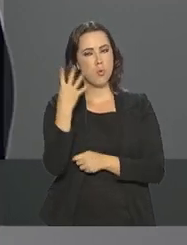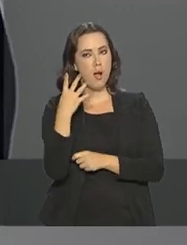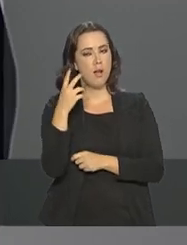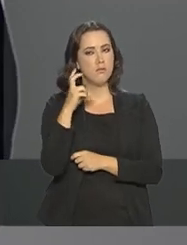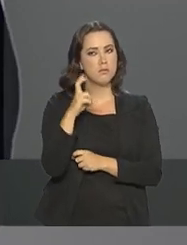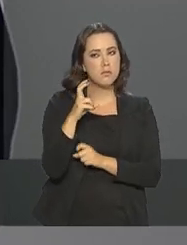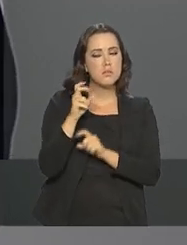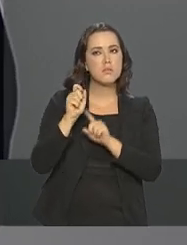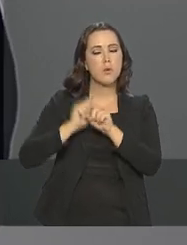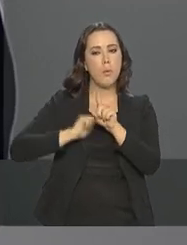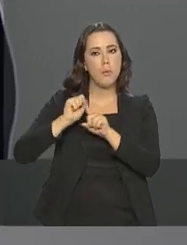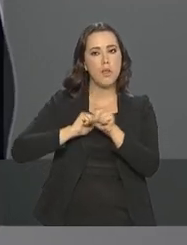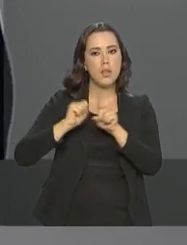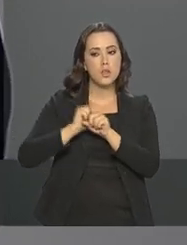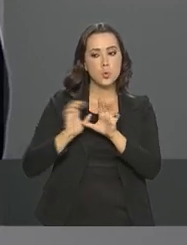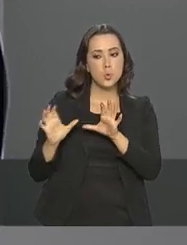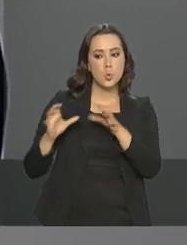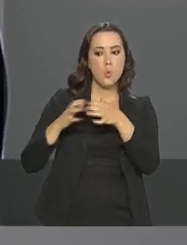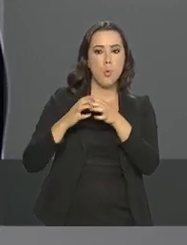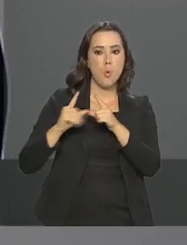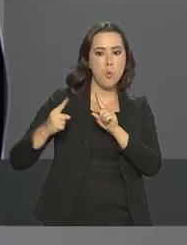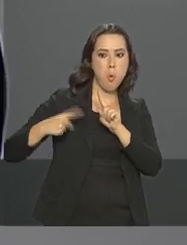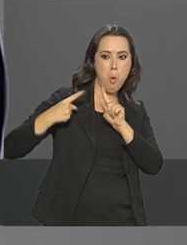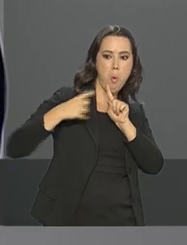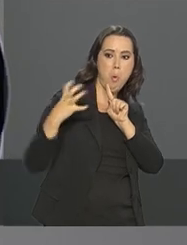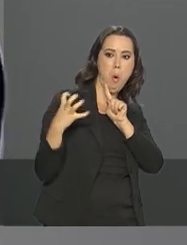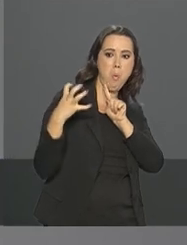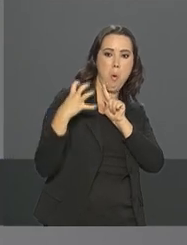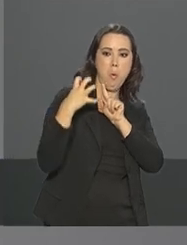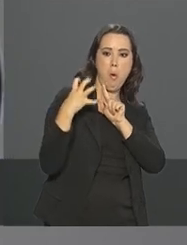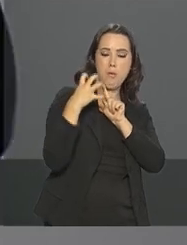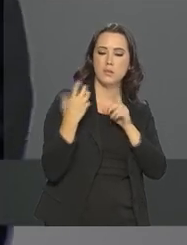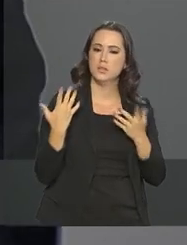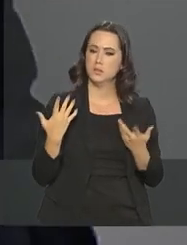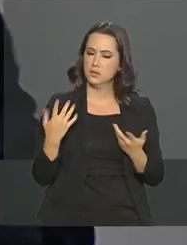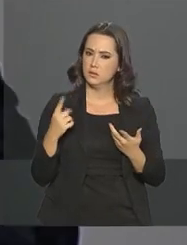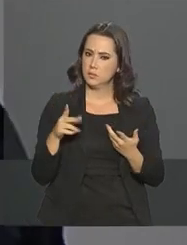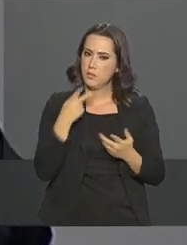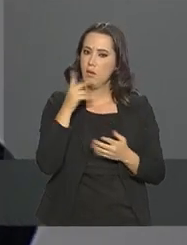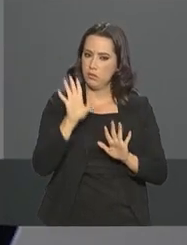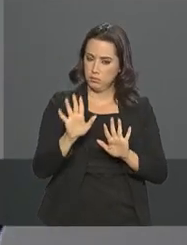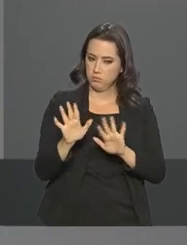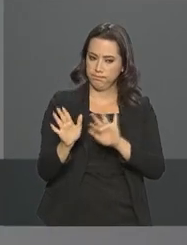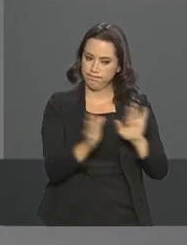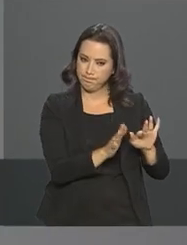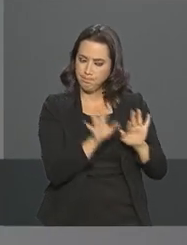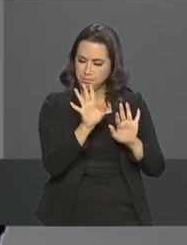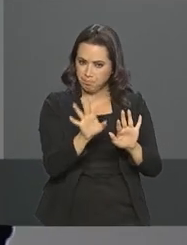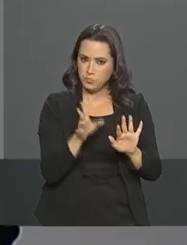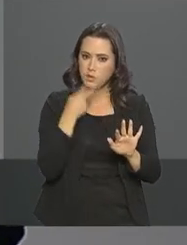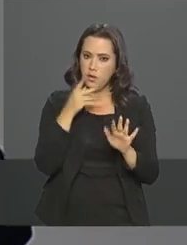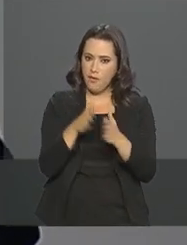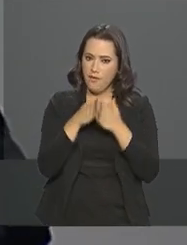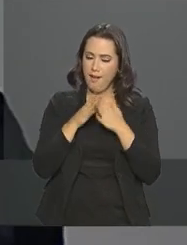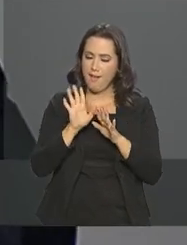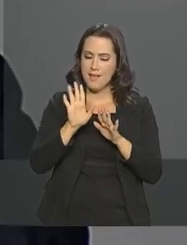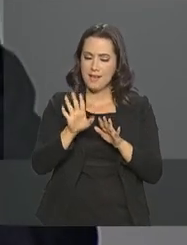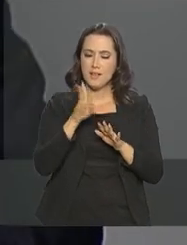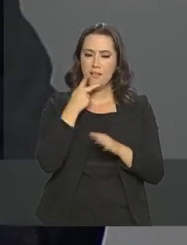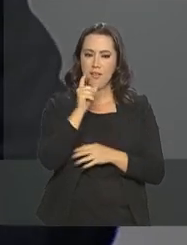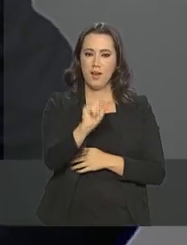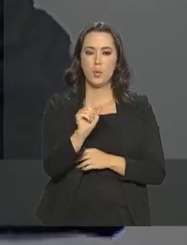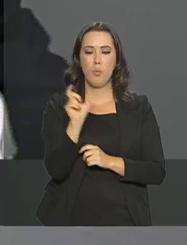de uma oposição é muito radical porque é interessante faço aqui um corte e eu faço sempre uma pregação a respeito